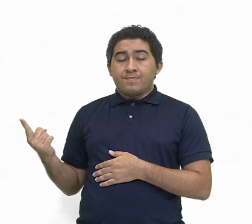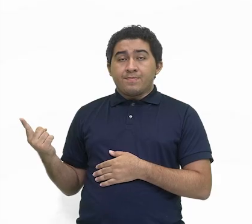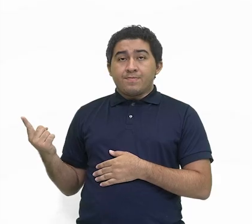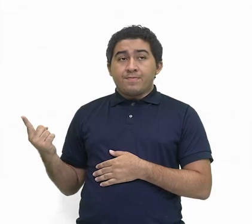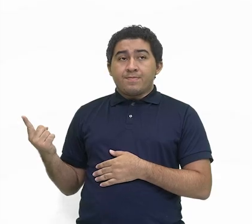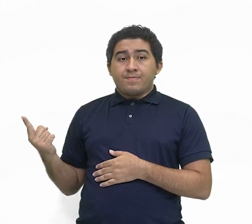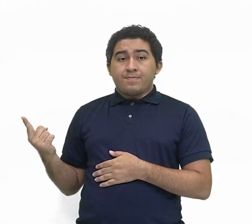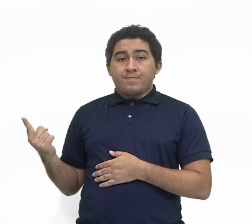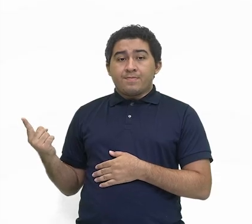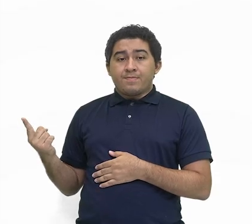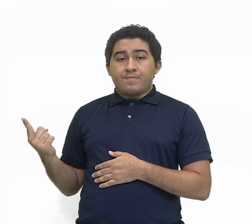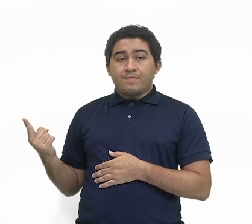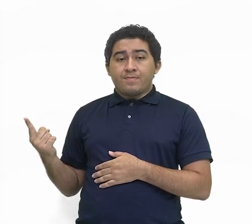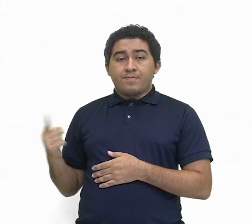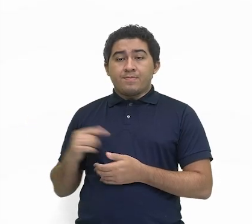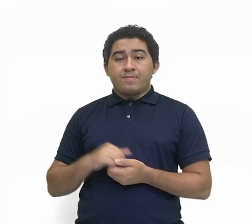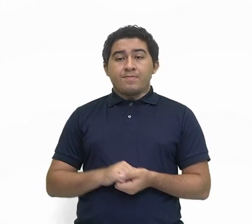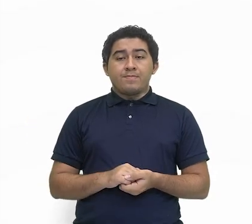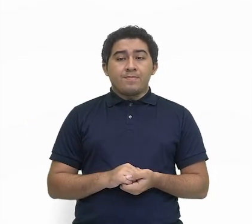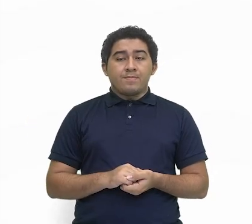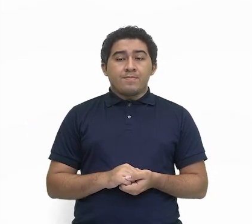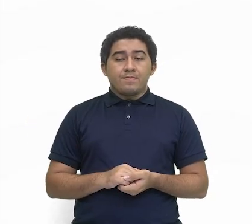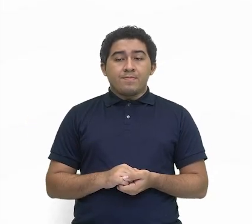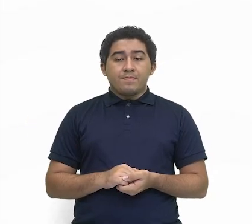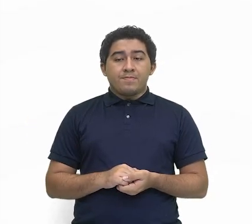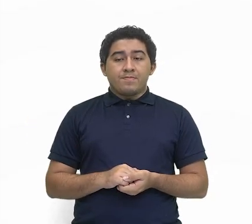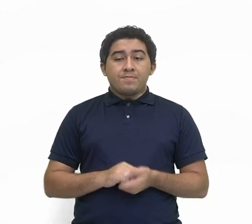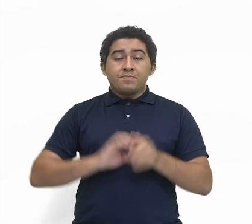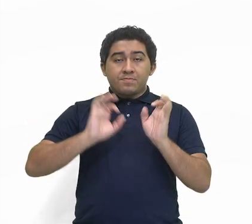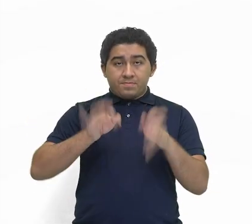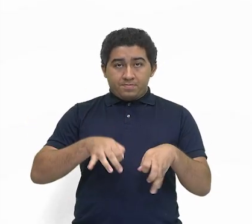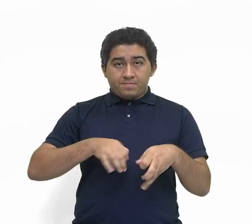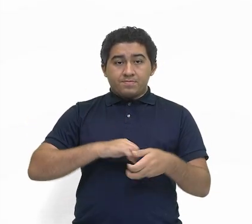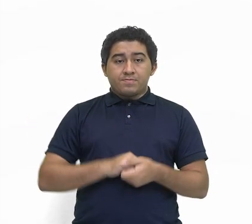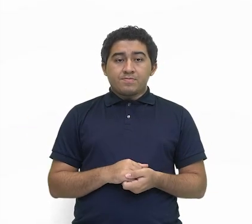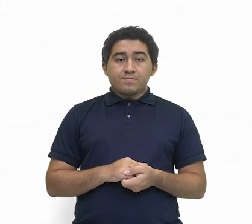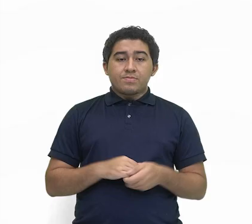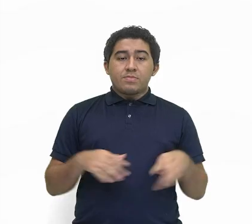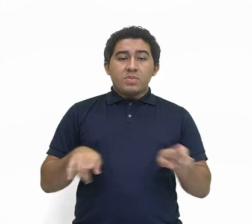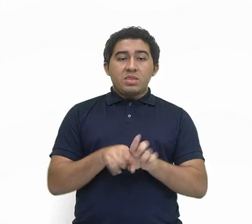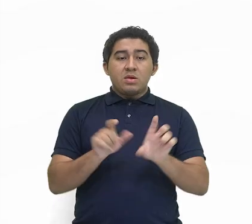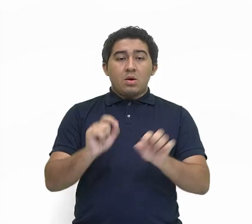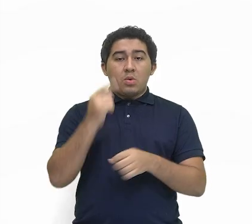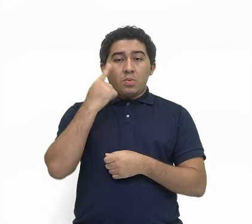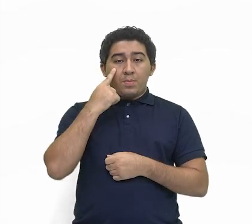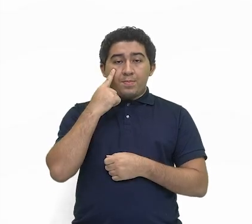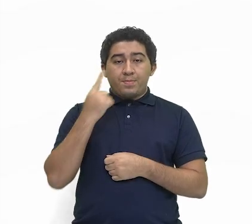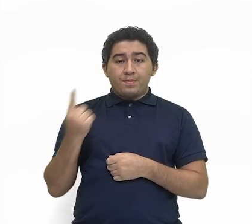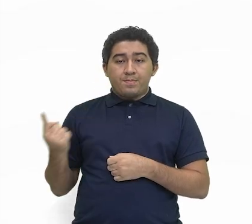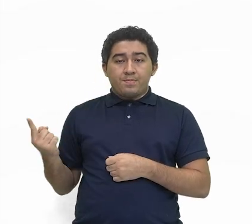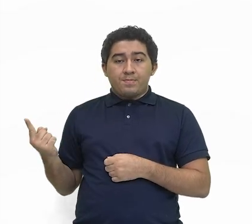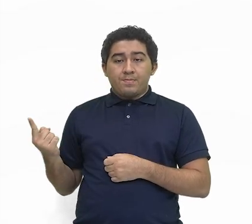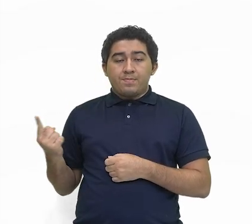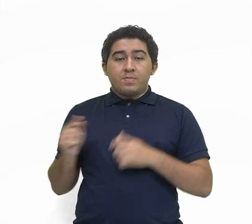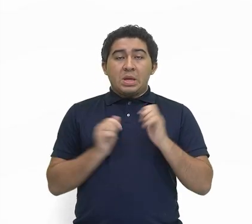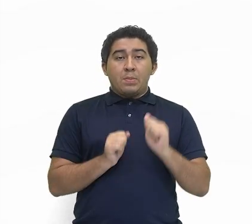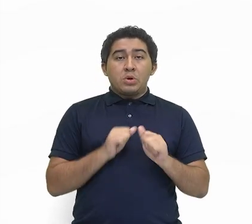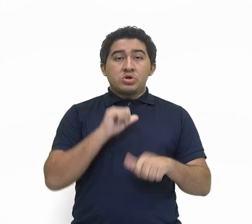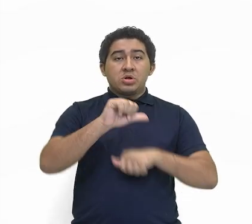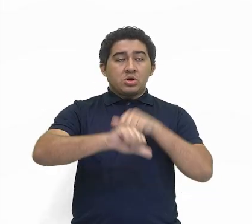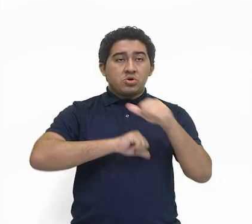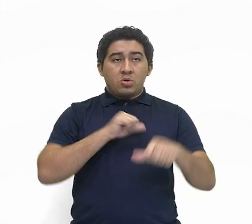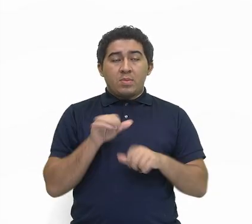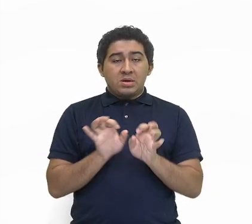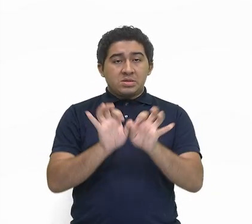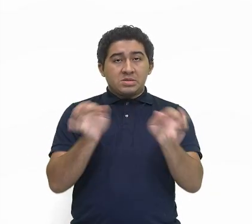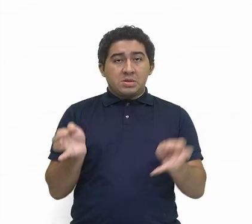igual a TC mais 273. Tá certo? E aí, olha só, com essa expressão aqui, eu posso transformar de